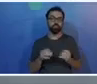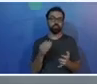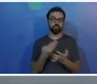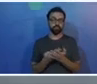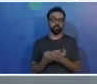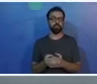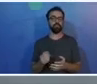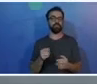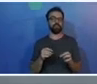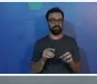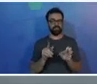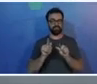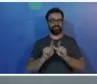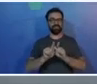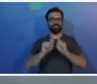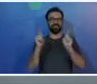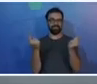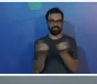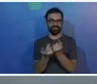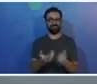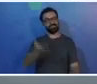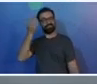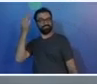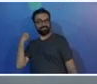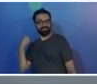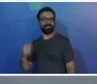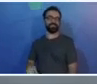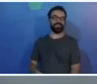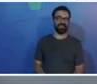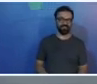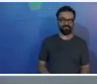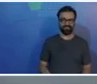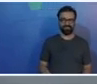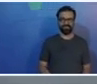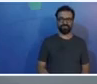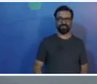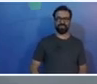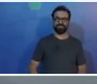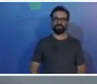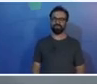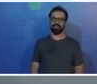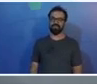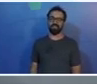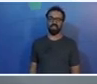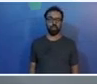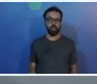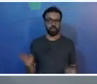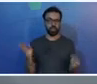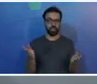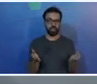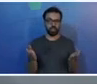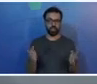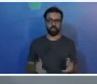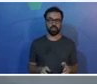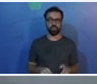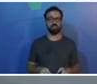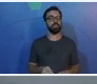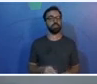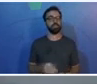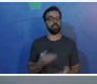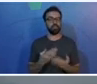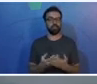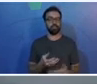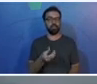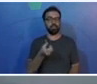de geografia. Vamos lá, que falta só um pedacinho para nós terminarmos? Hoje nós estamos indo para a nossa sexta